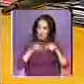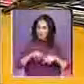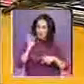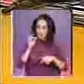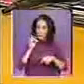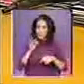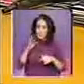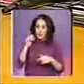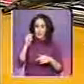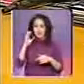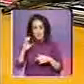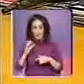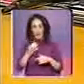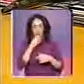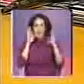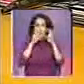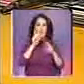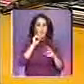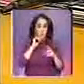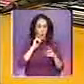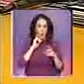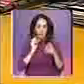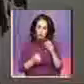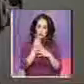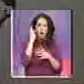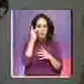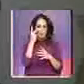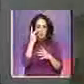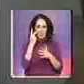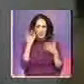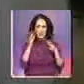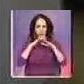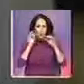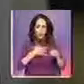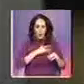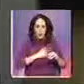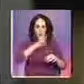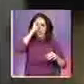Fundação O Século, falar de valores, falar de construção de vida a partir do amor,